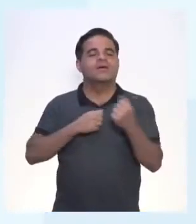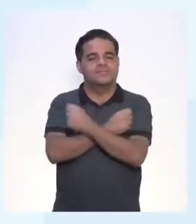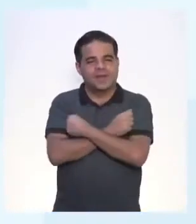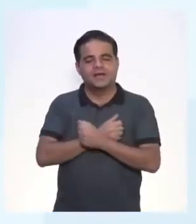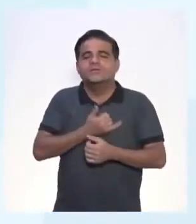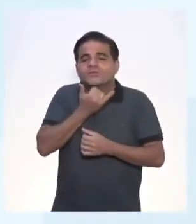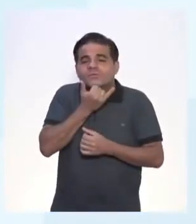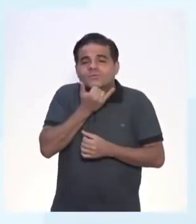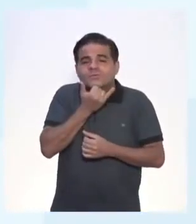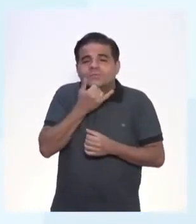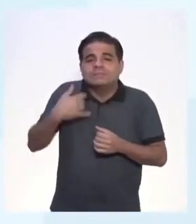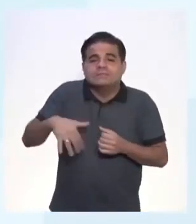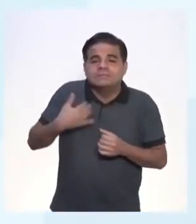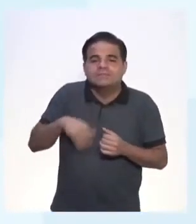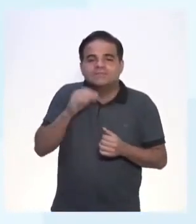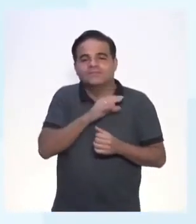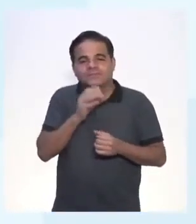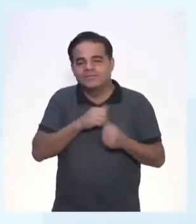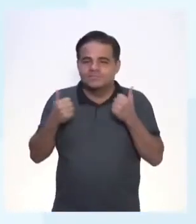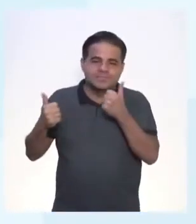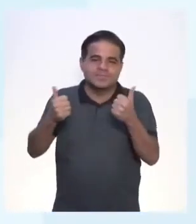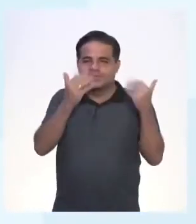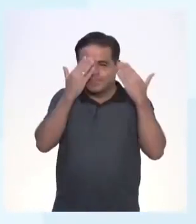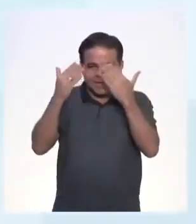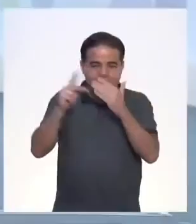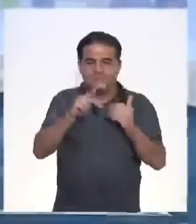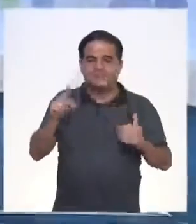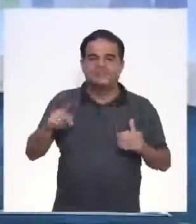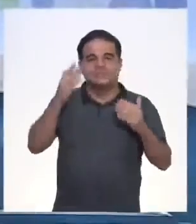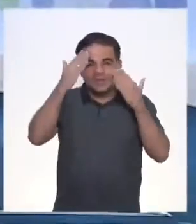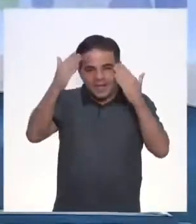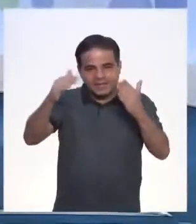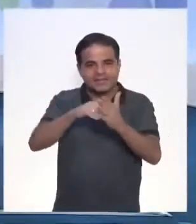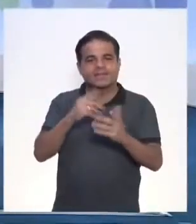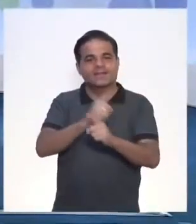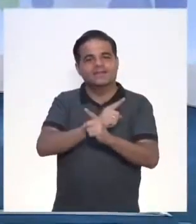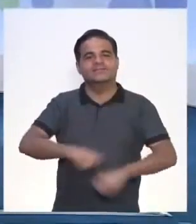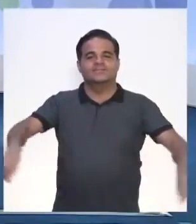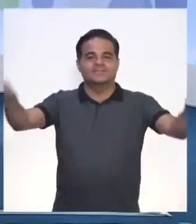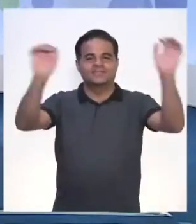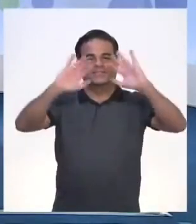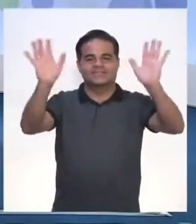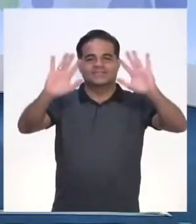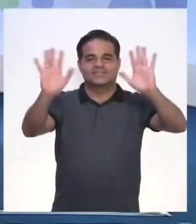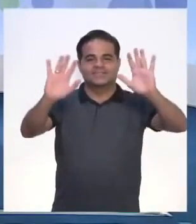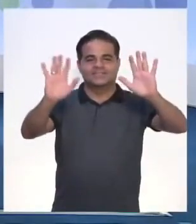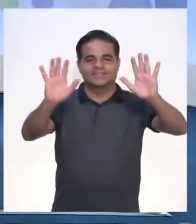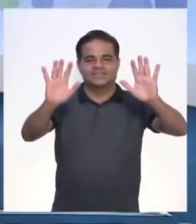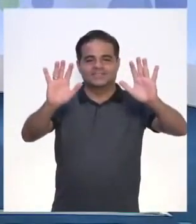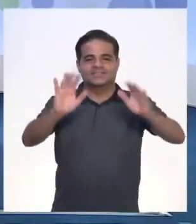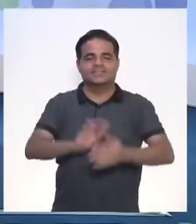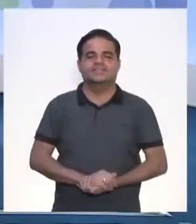e desculpe pela correria. Obrigado, professora Elaine. Obrigada, pessoal. Até a próxima. Até a próxima. Tchau, tchau.